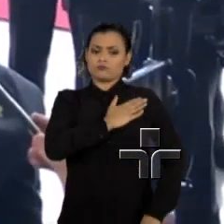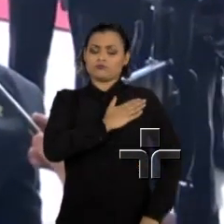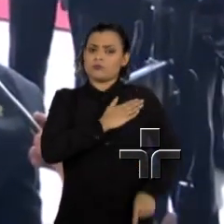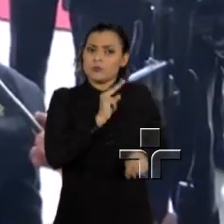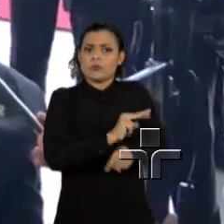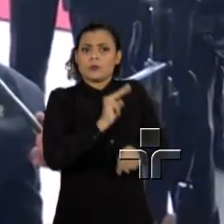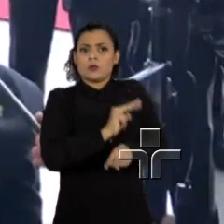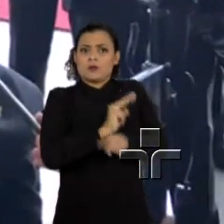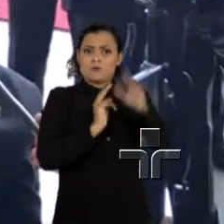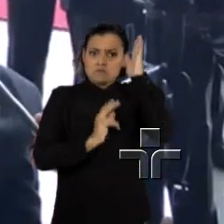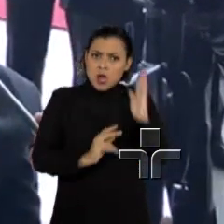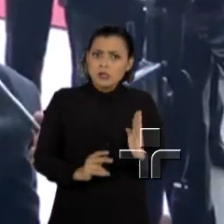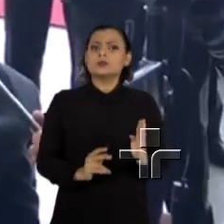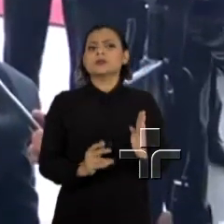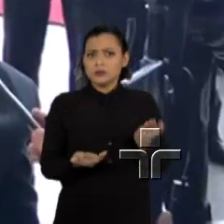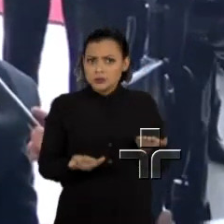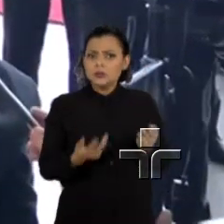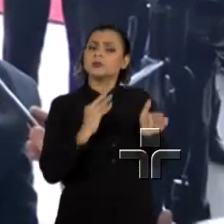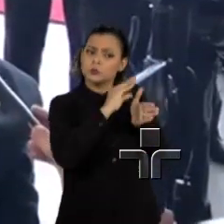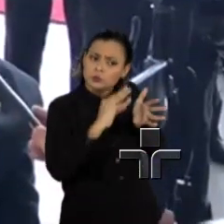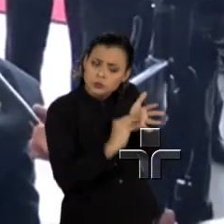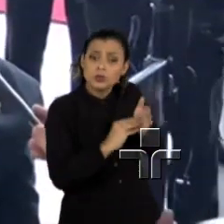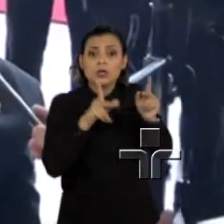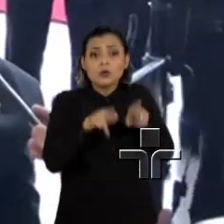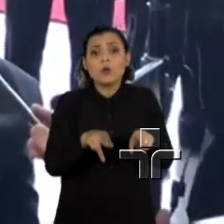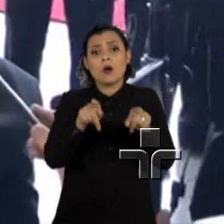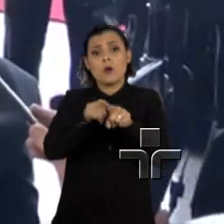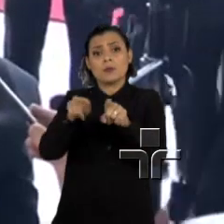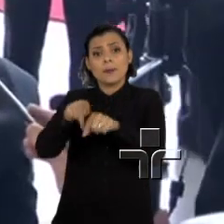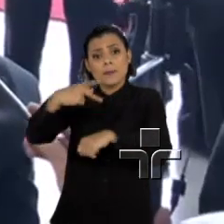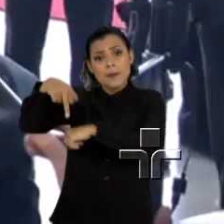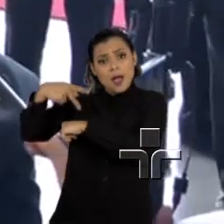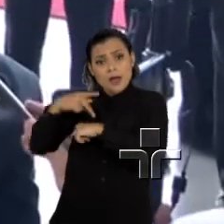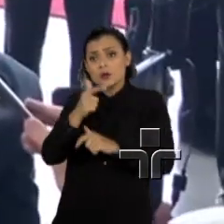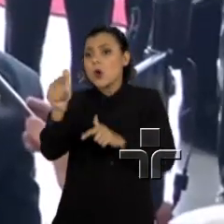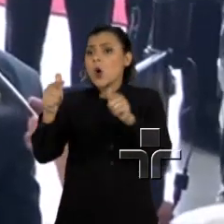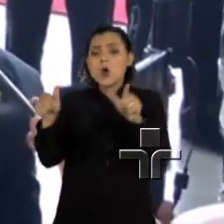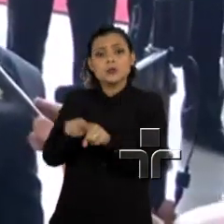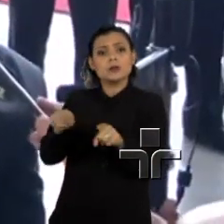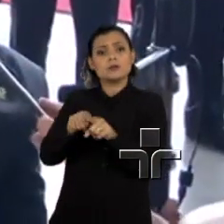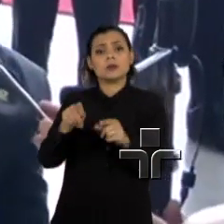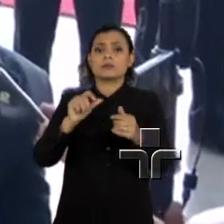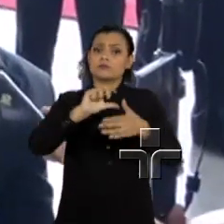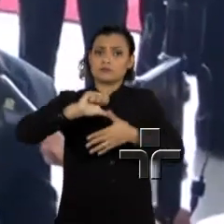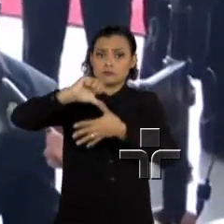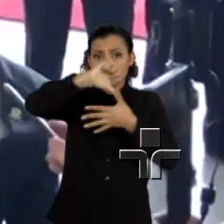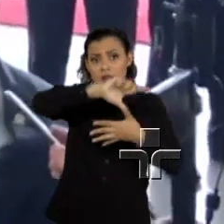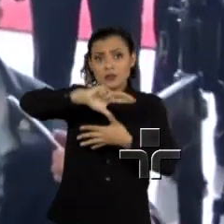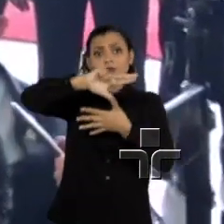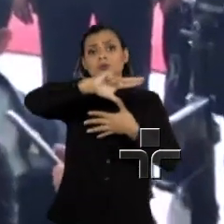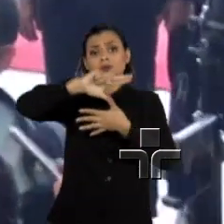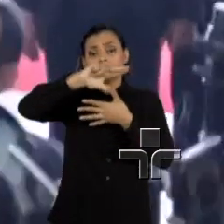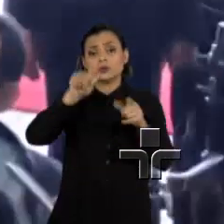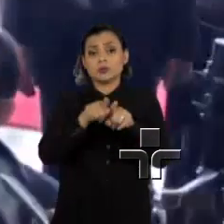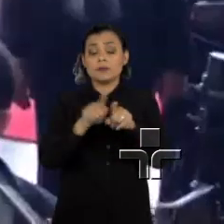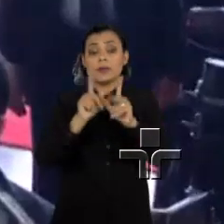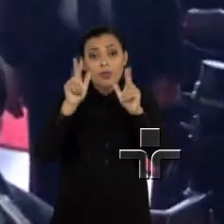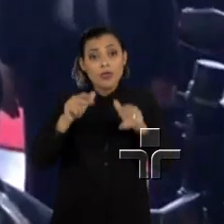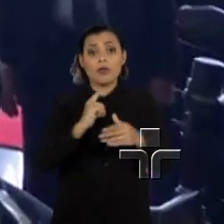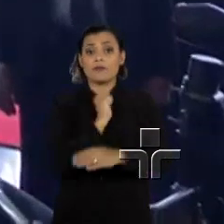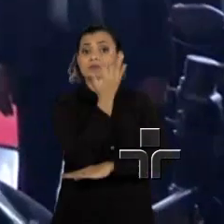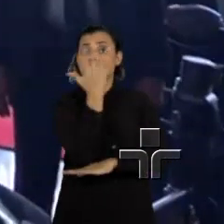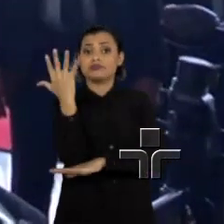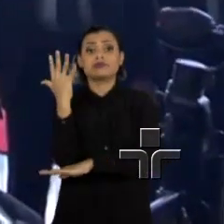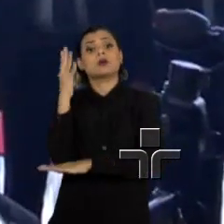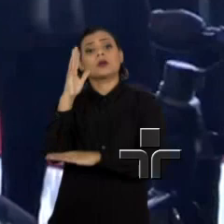brasileiro, bem como de outros países aqui da América do Sul que fazem parte da região amazônica. Tanto